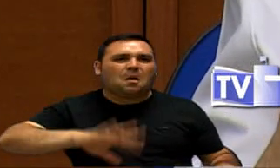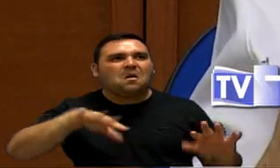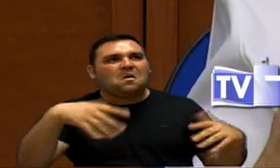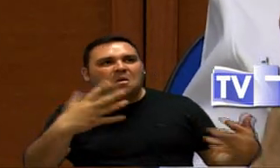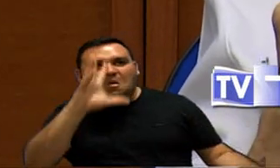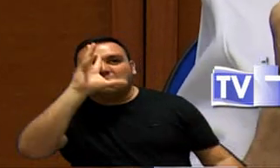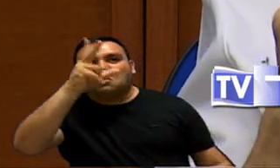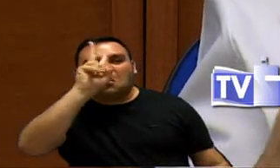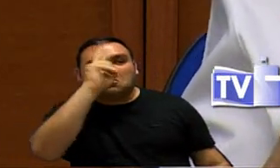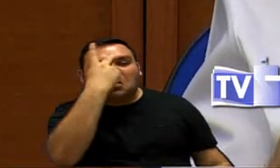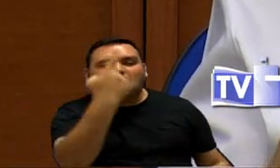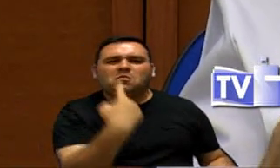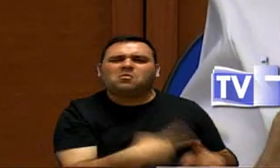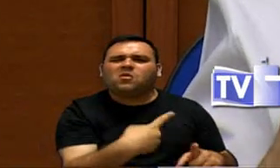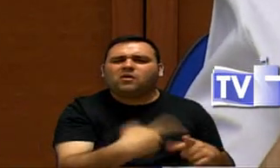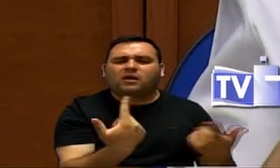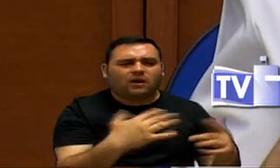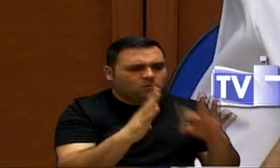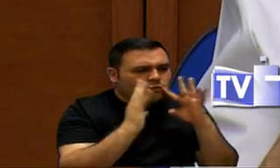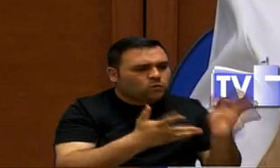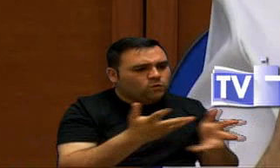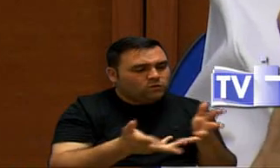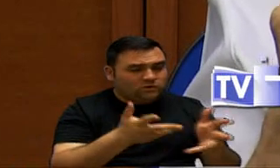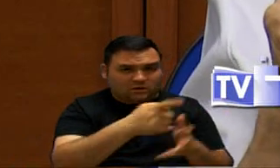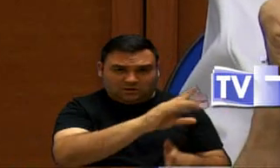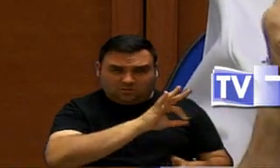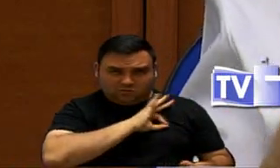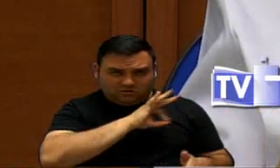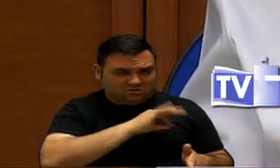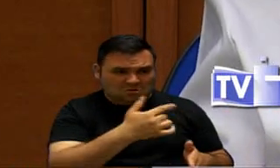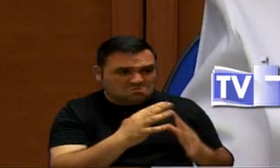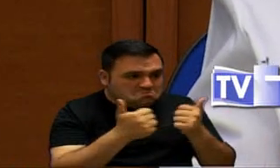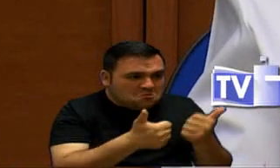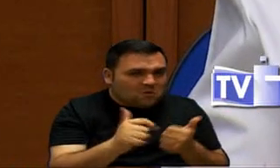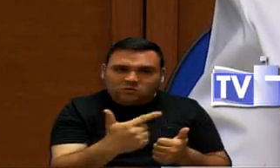de ideia? Porque o atendimento na delegacia não foi legal?